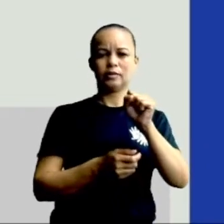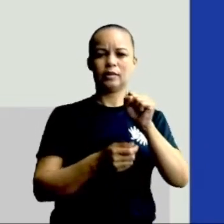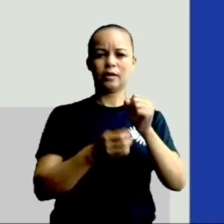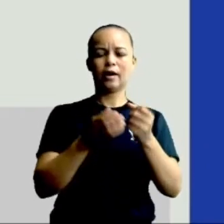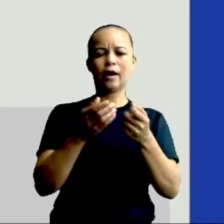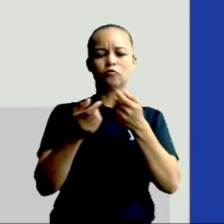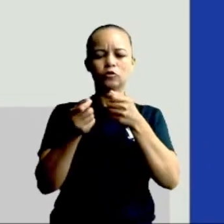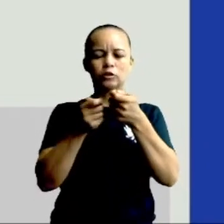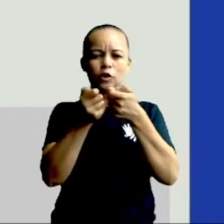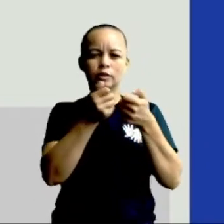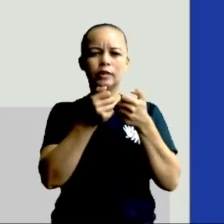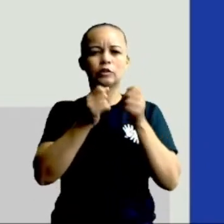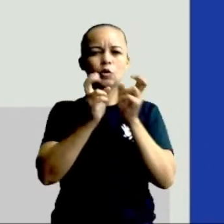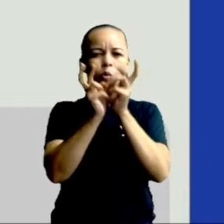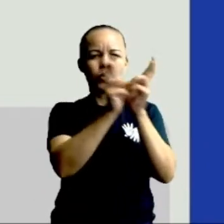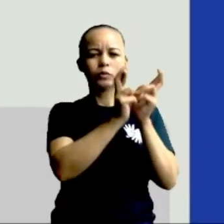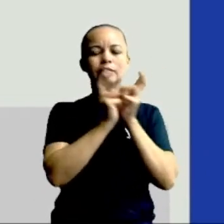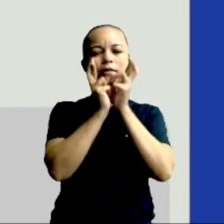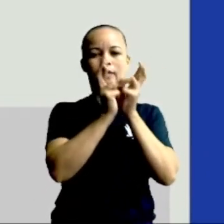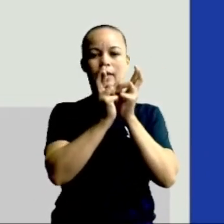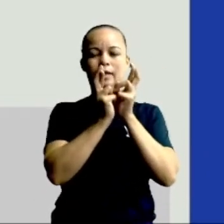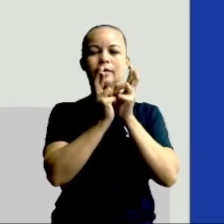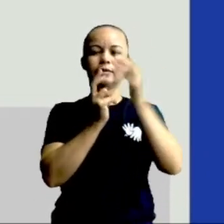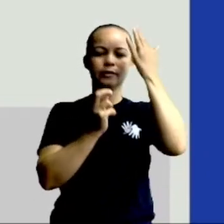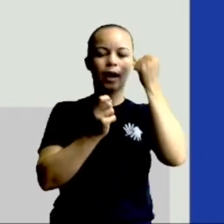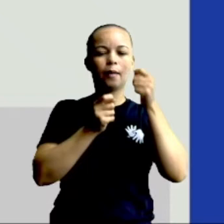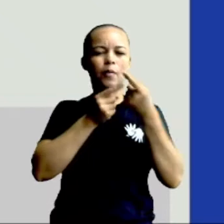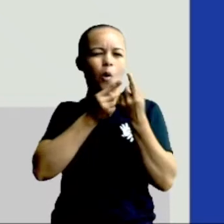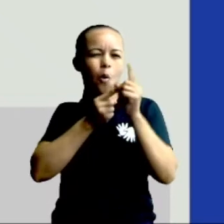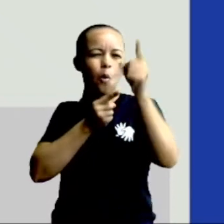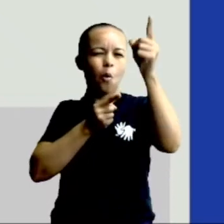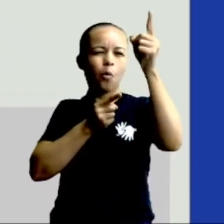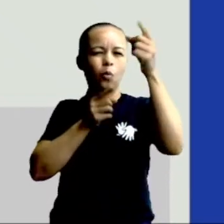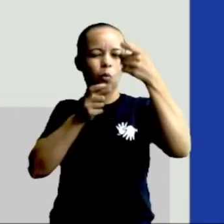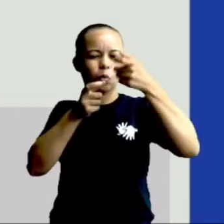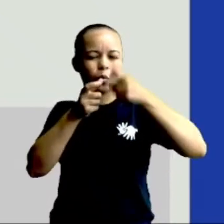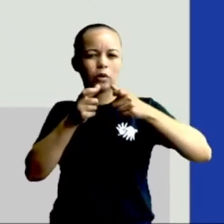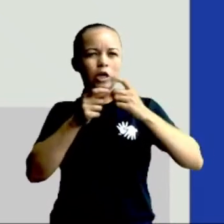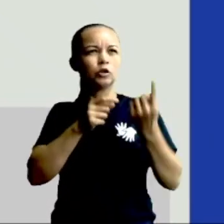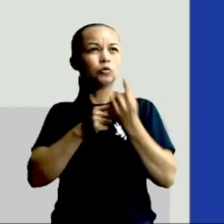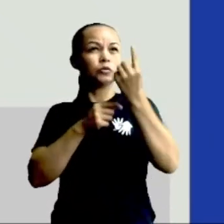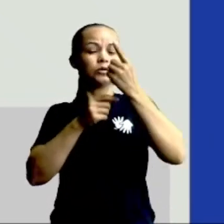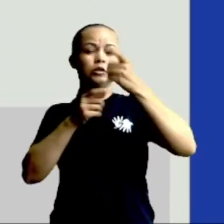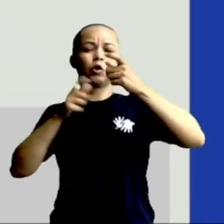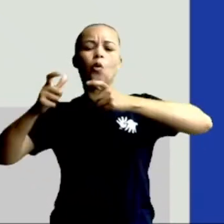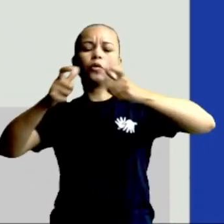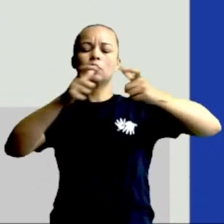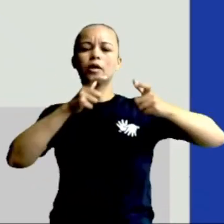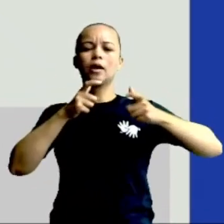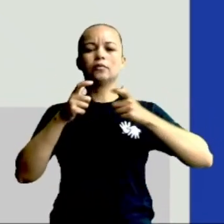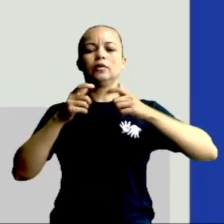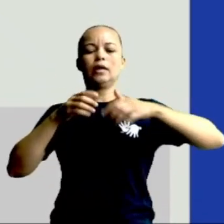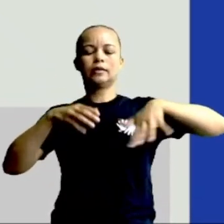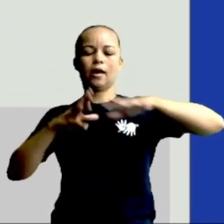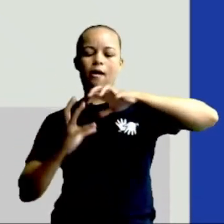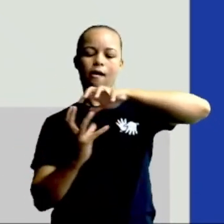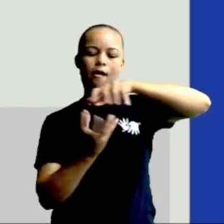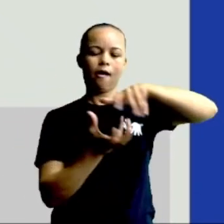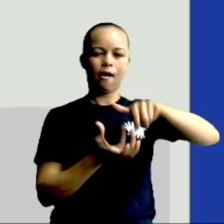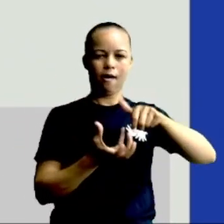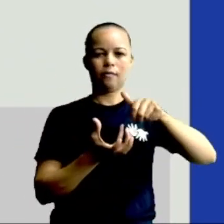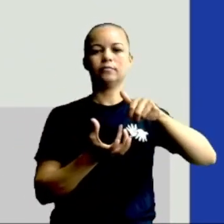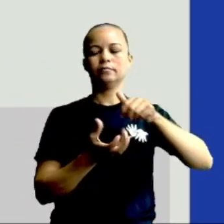de satélites, que determinam longitude, latitude e altitude de qualquer ponto sobre a superfície da